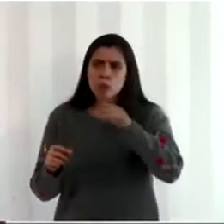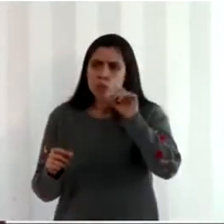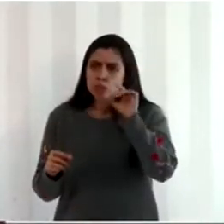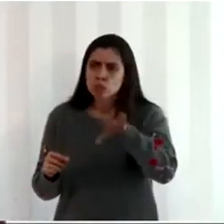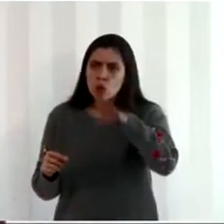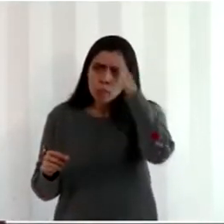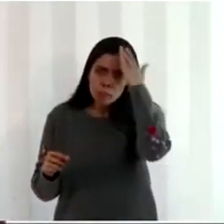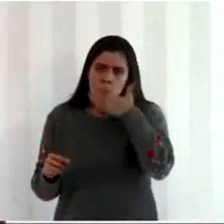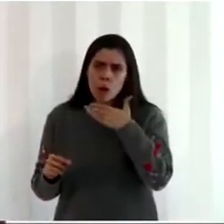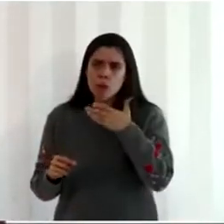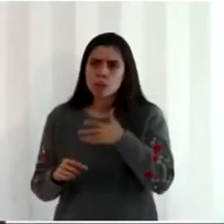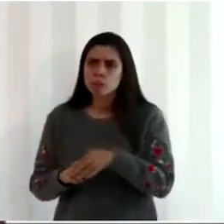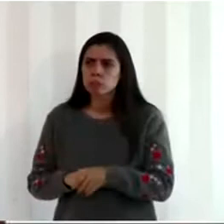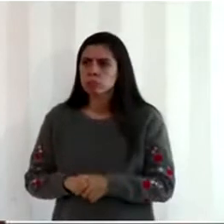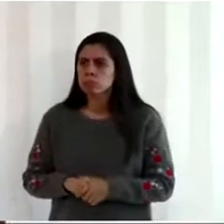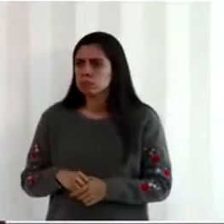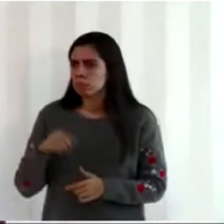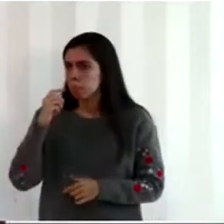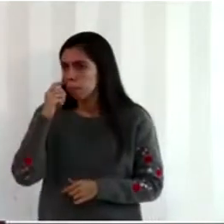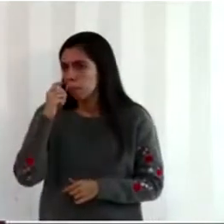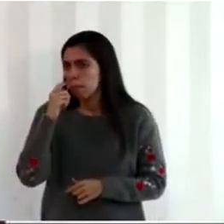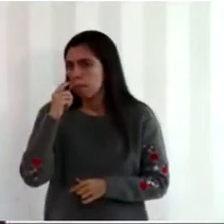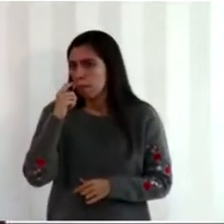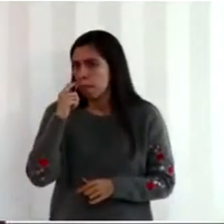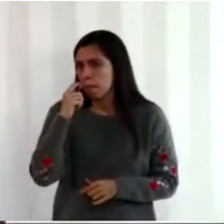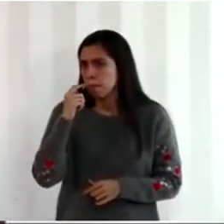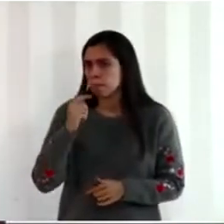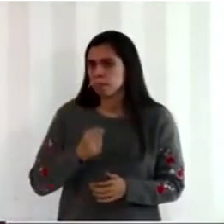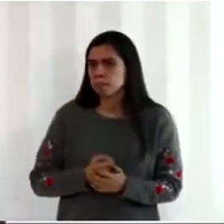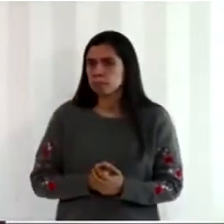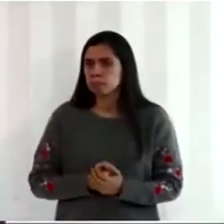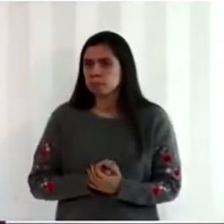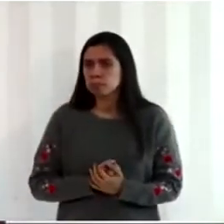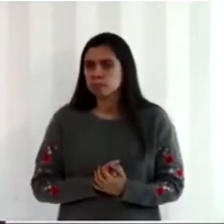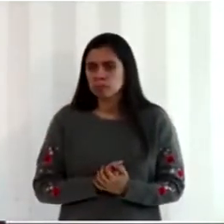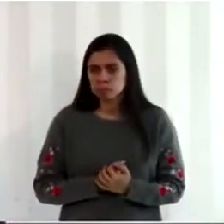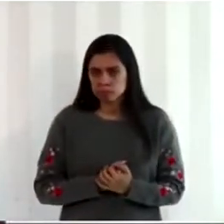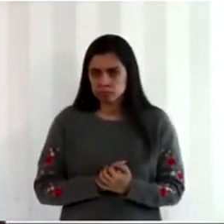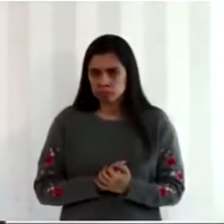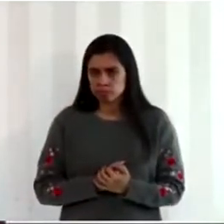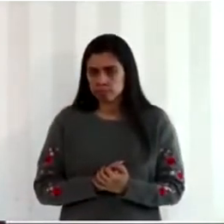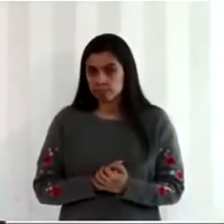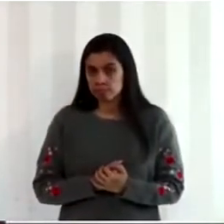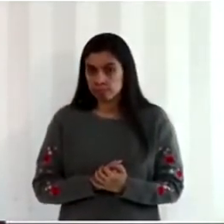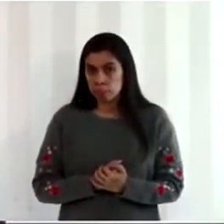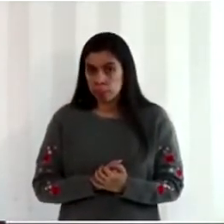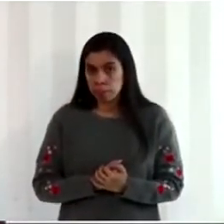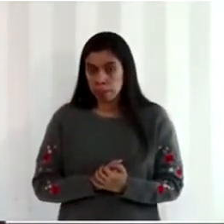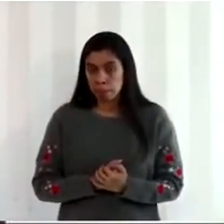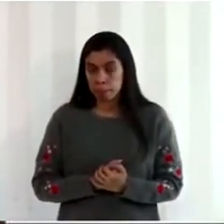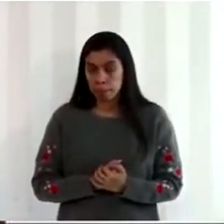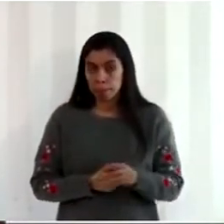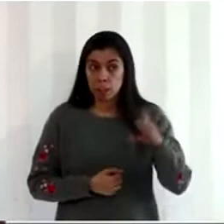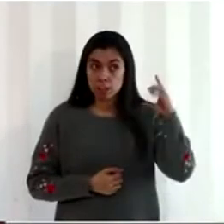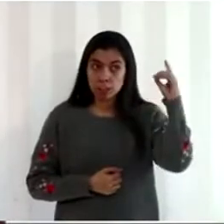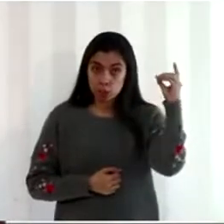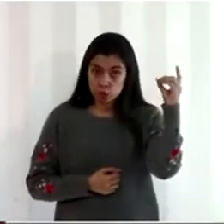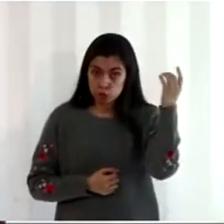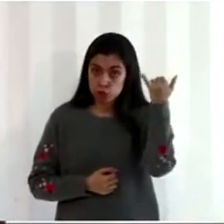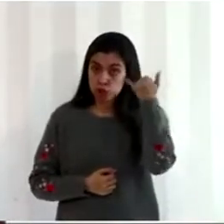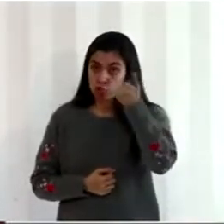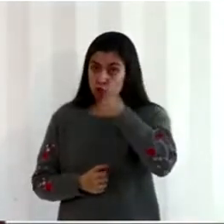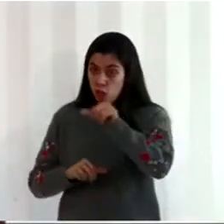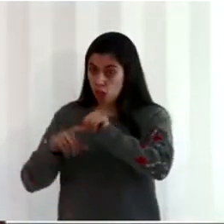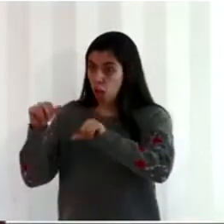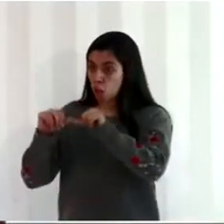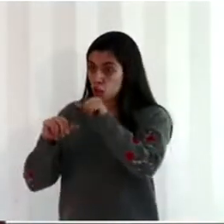Deus, meus irmãos, é santo, Deus é puro, e Deus então está falando por intermédio do profeta Ageu aos sacerdotes, e por que não dizer ao povo